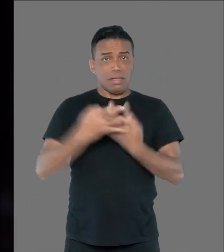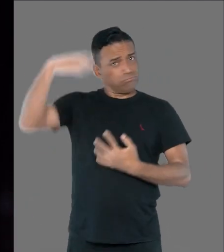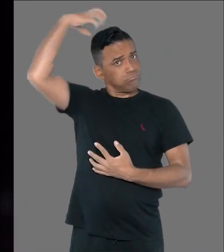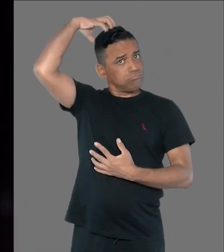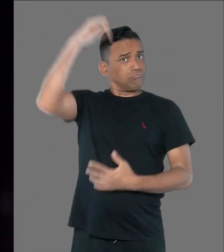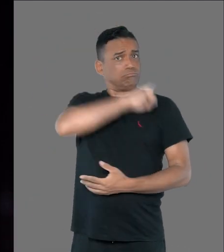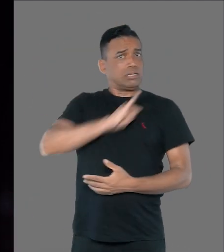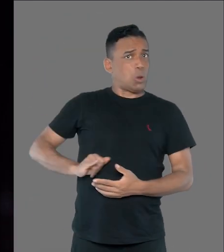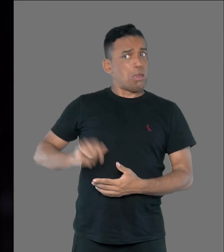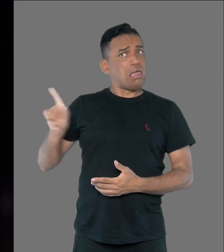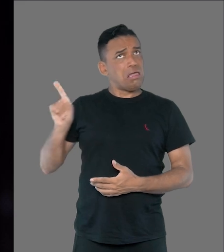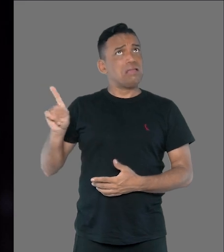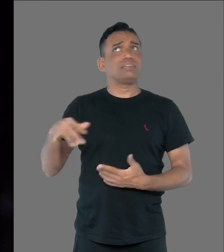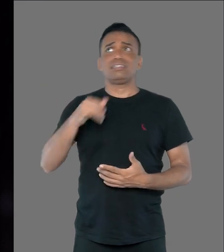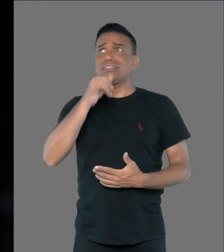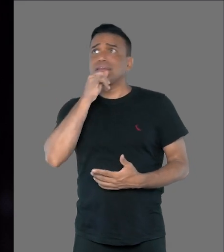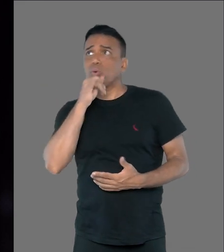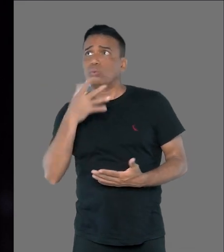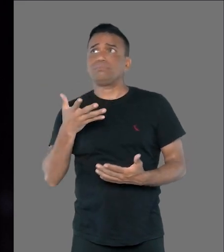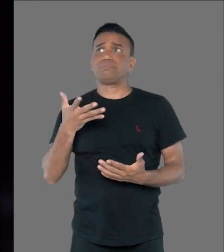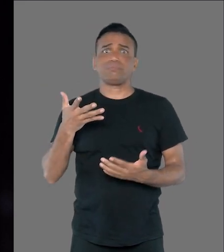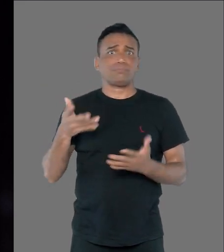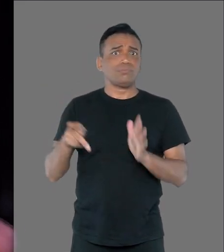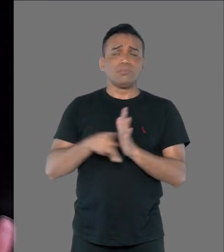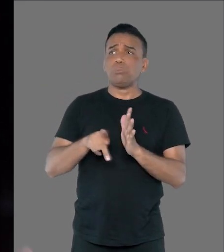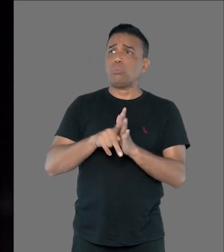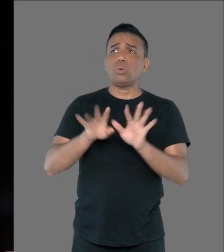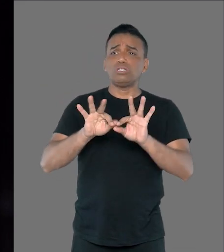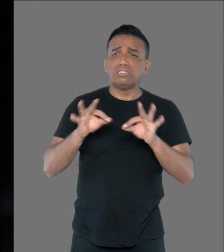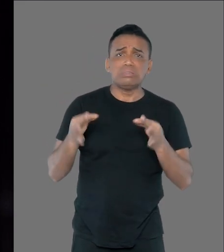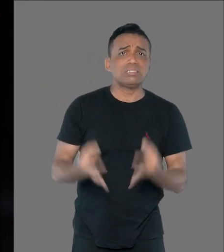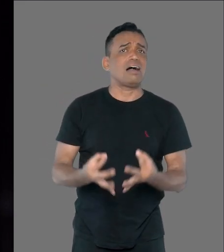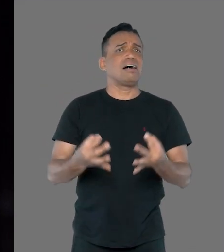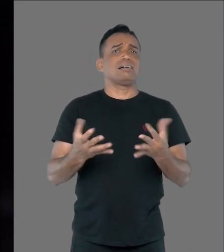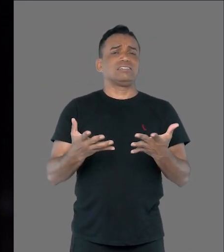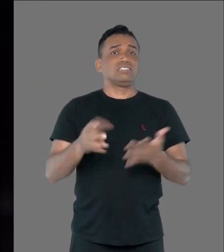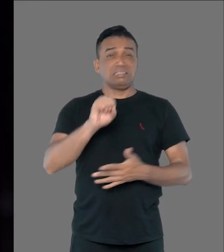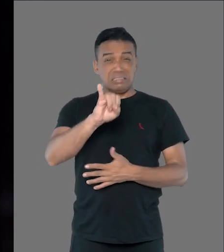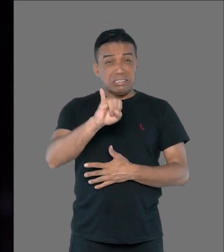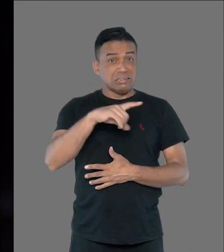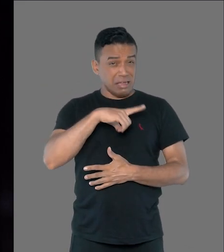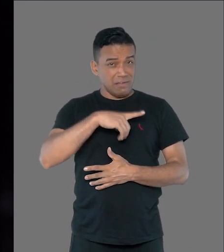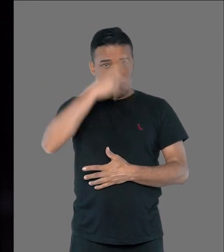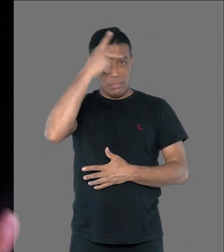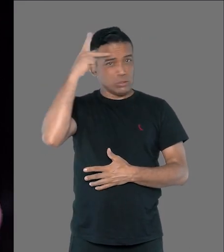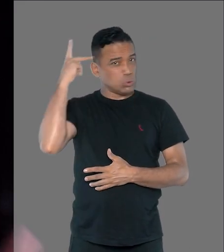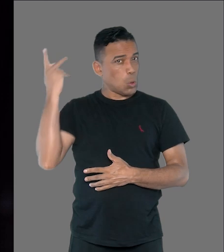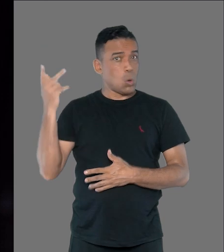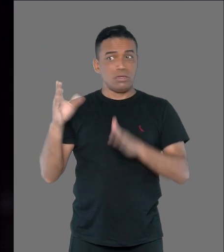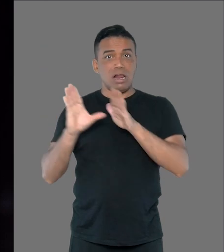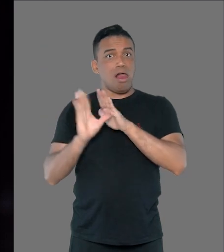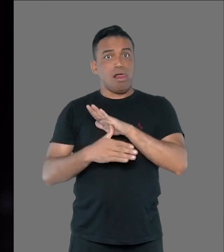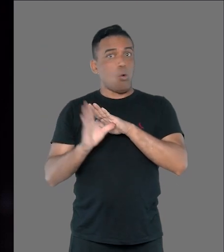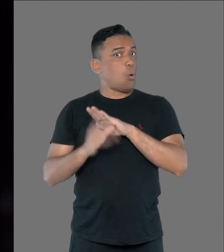eles foram de uma probidade, eles foram de uma simplicidade. Se houve alguém que jamais meteu a mão no